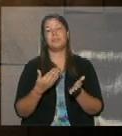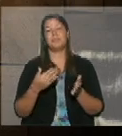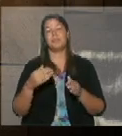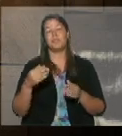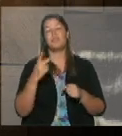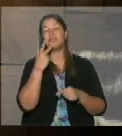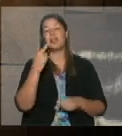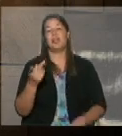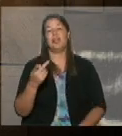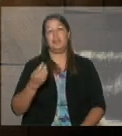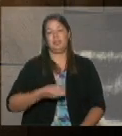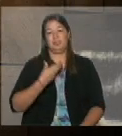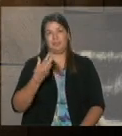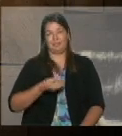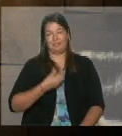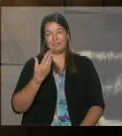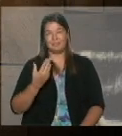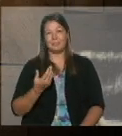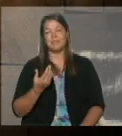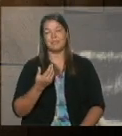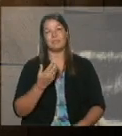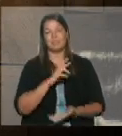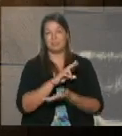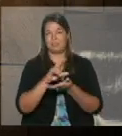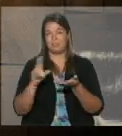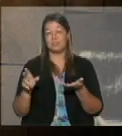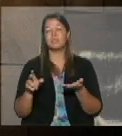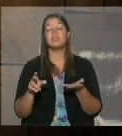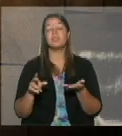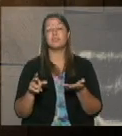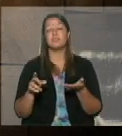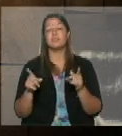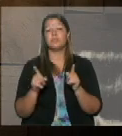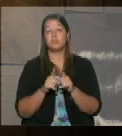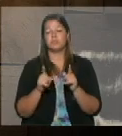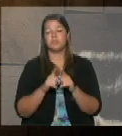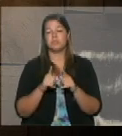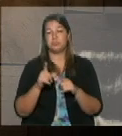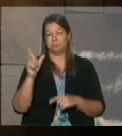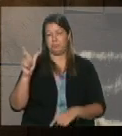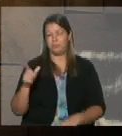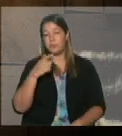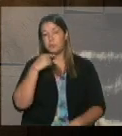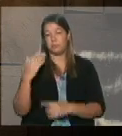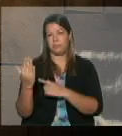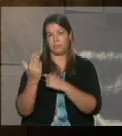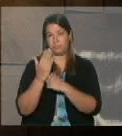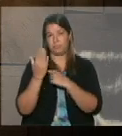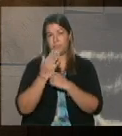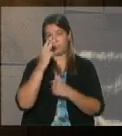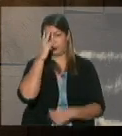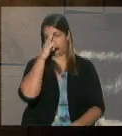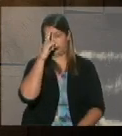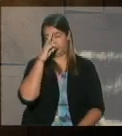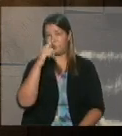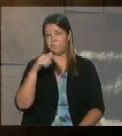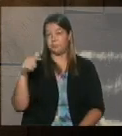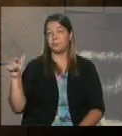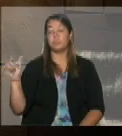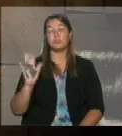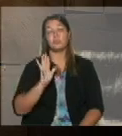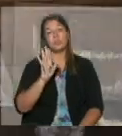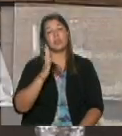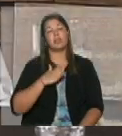né? Que foi até o Antônio Assi que fez o prefácio, e que é uma outra história. Mas